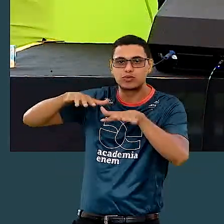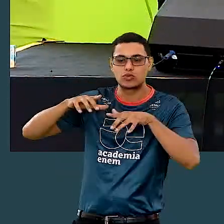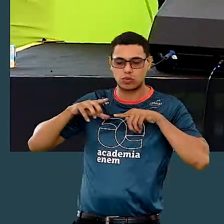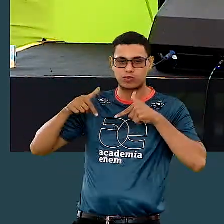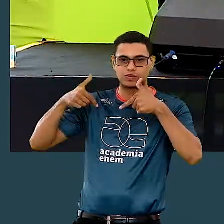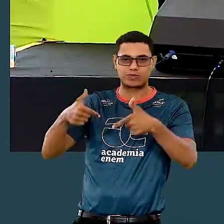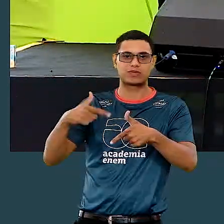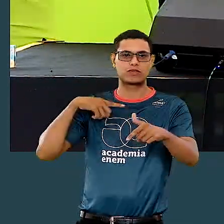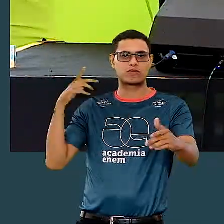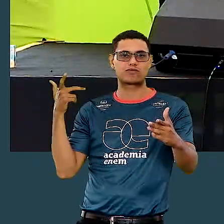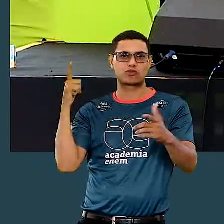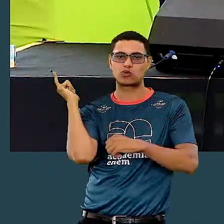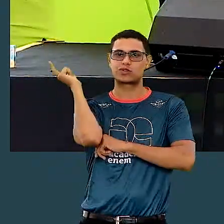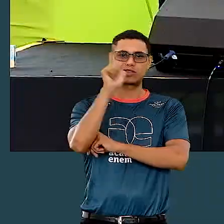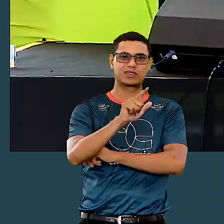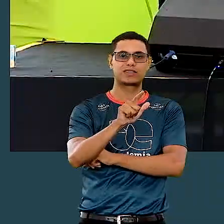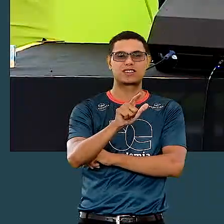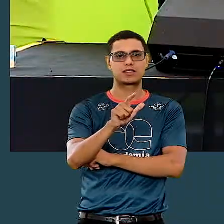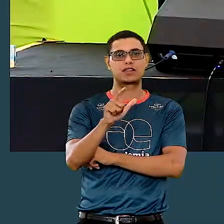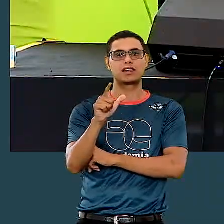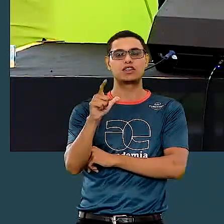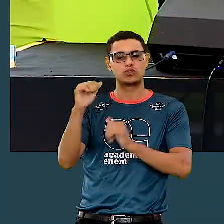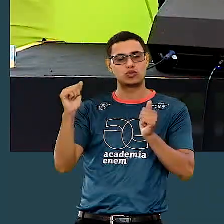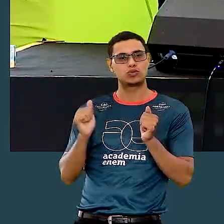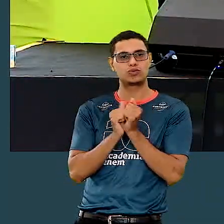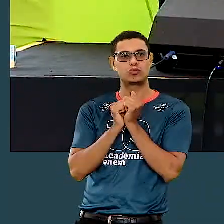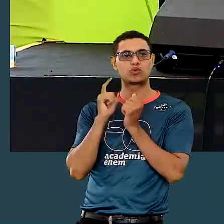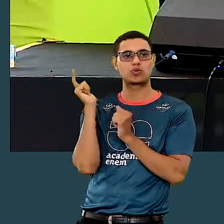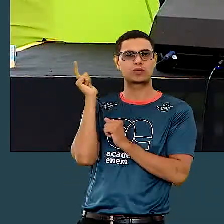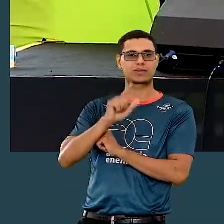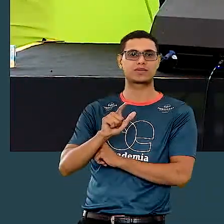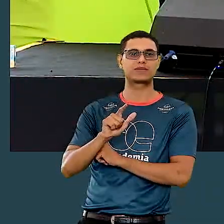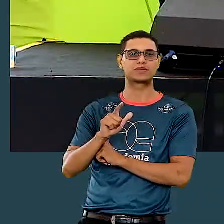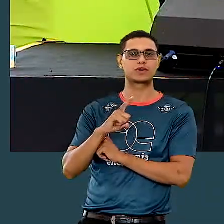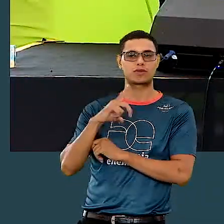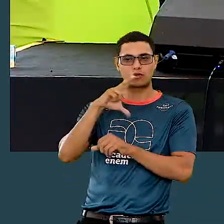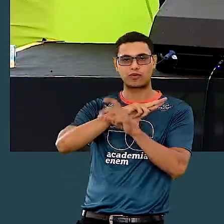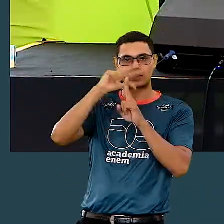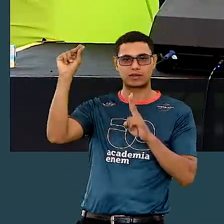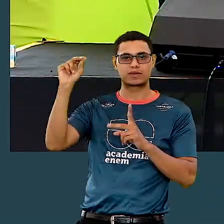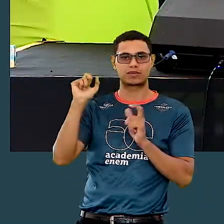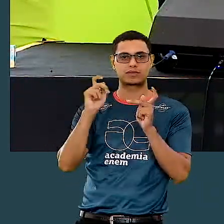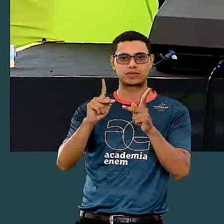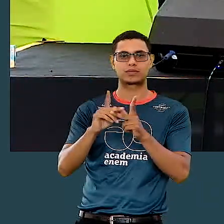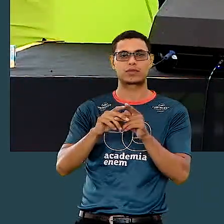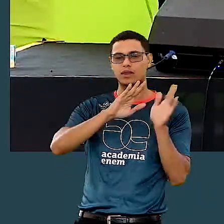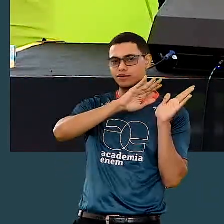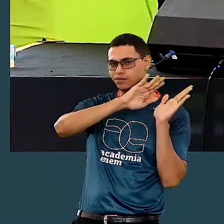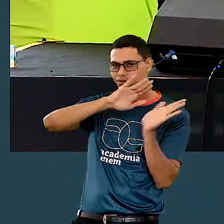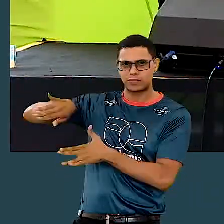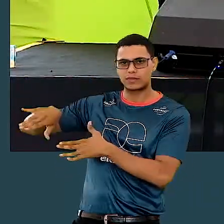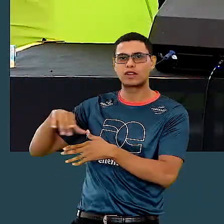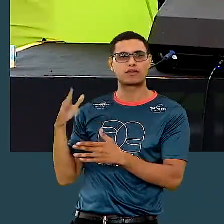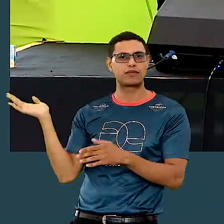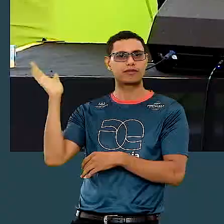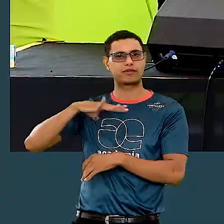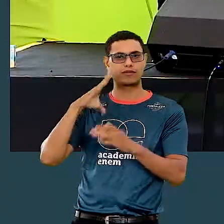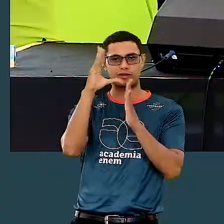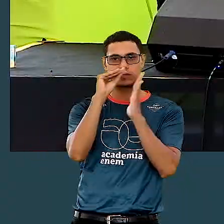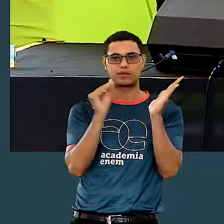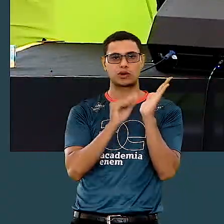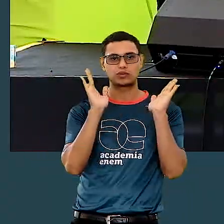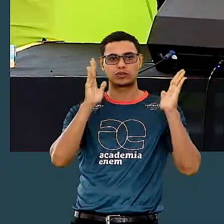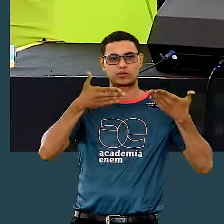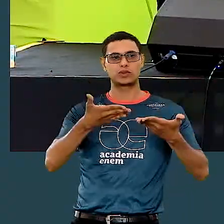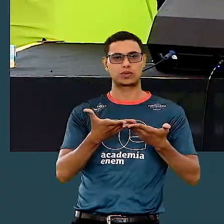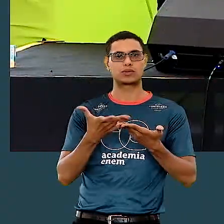casa essa vitória, que é o principal, né? A gente lutar pelos nossos. Muito massa, meus amores. Sem mais delongas, bora trabalhar, né? Uma hora dessa